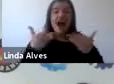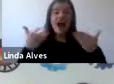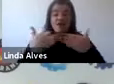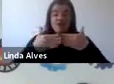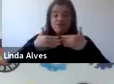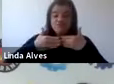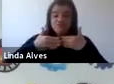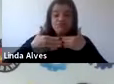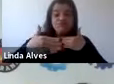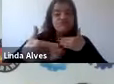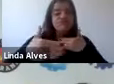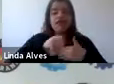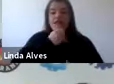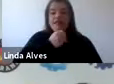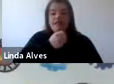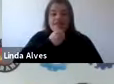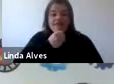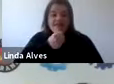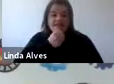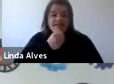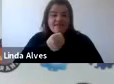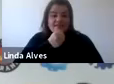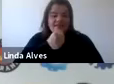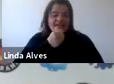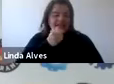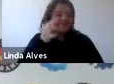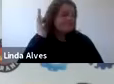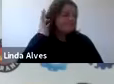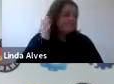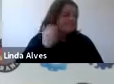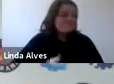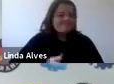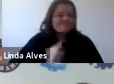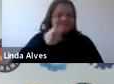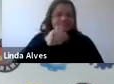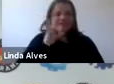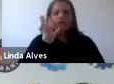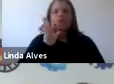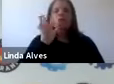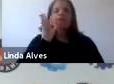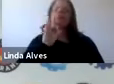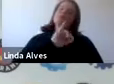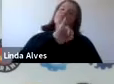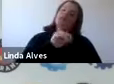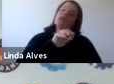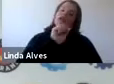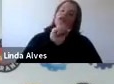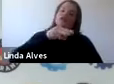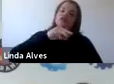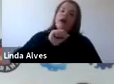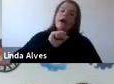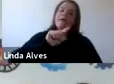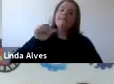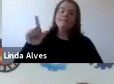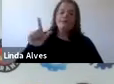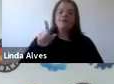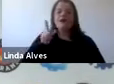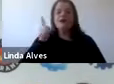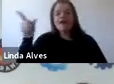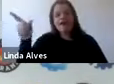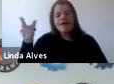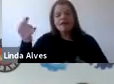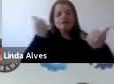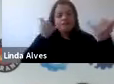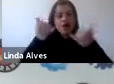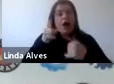entrevista bem bacana com o Jamil Dávila, que é o nosso secretário-geral. Ele é trabalhador de origem